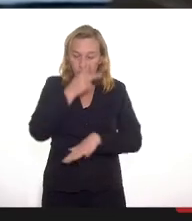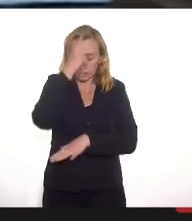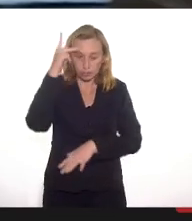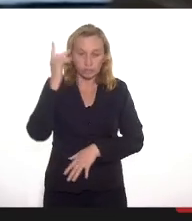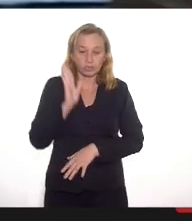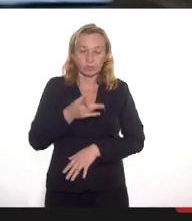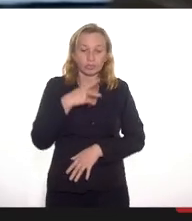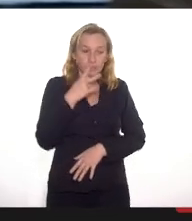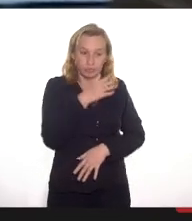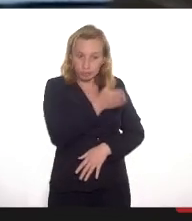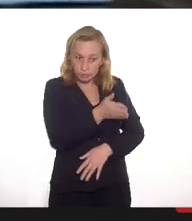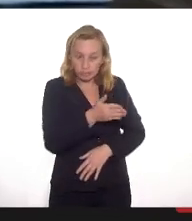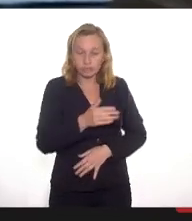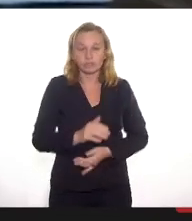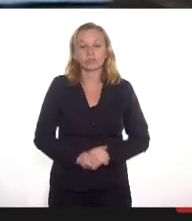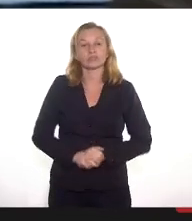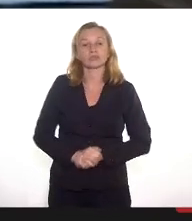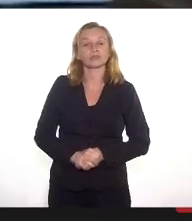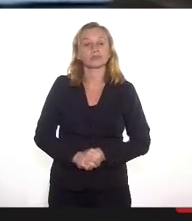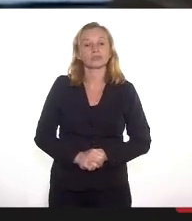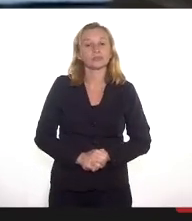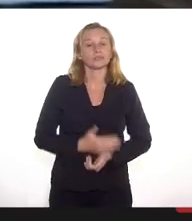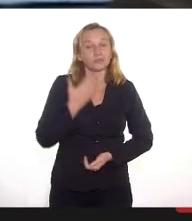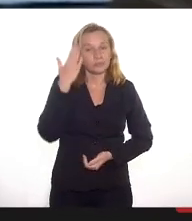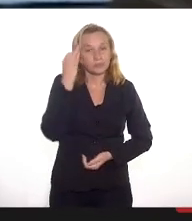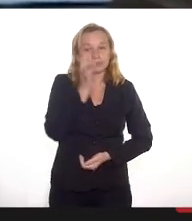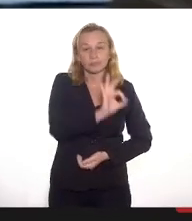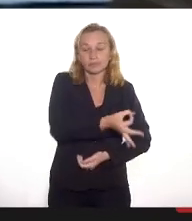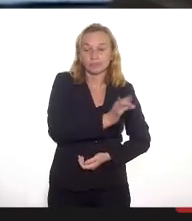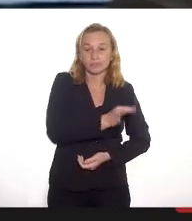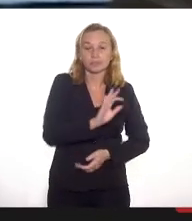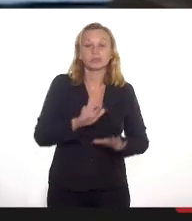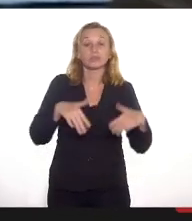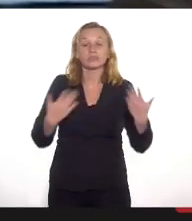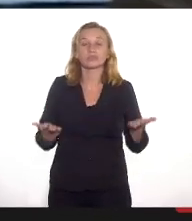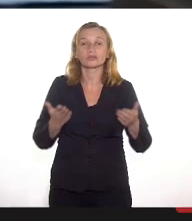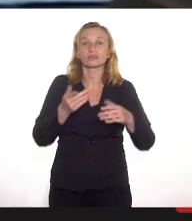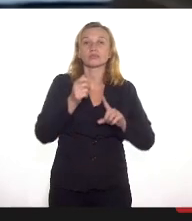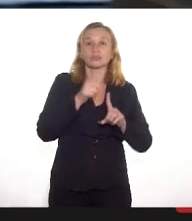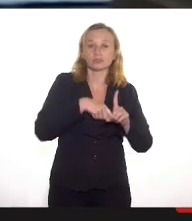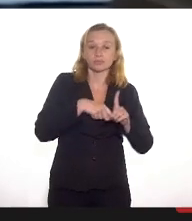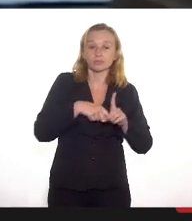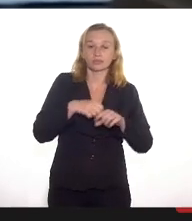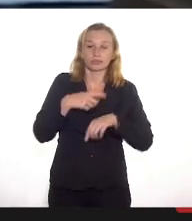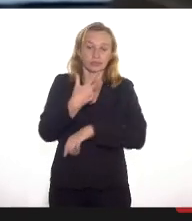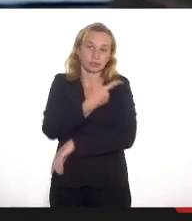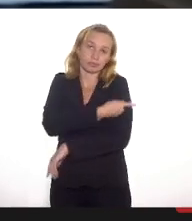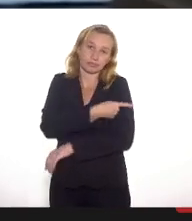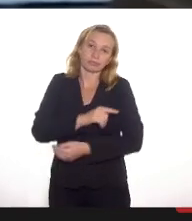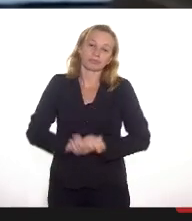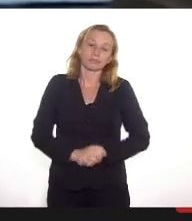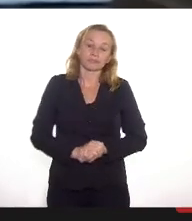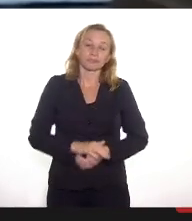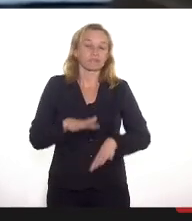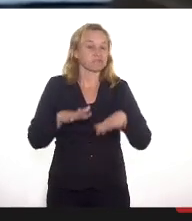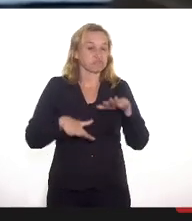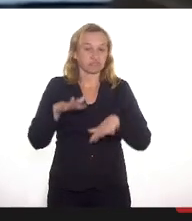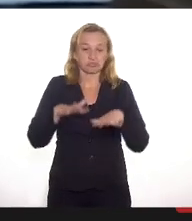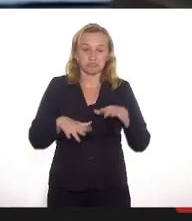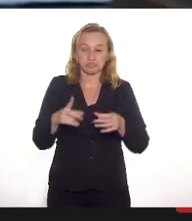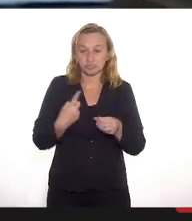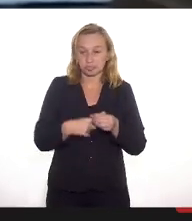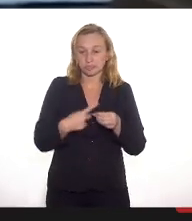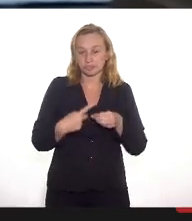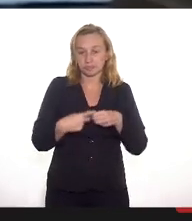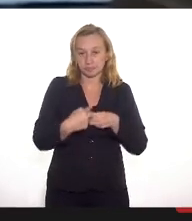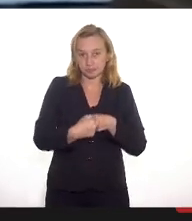agora anteriormente eu só vão saber exatamente quando em que mês estava será vacinado independente do